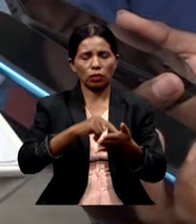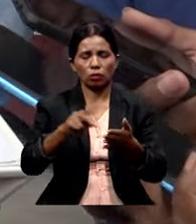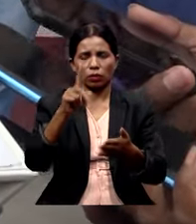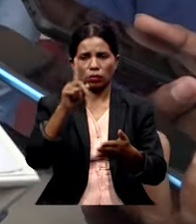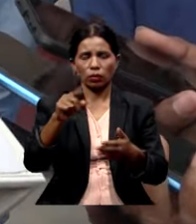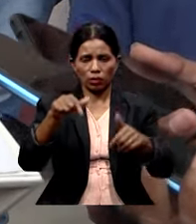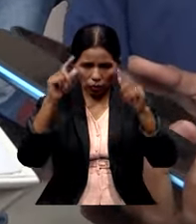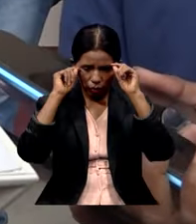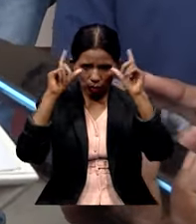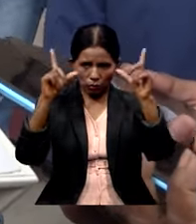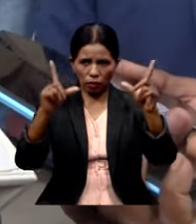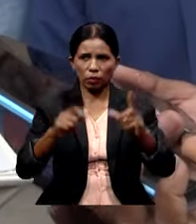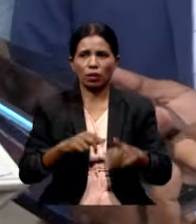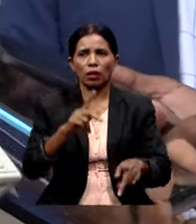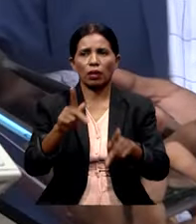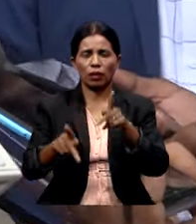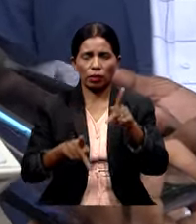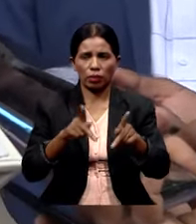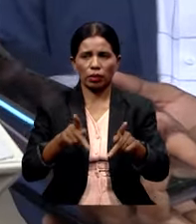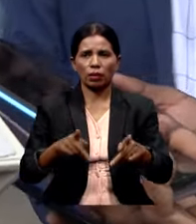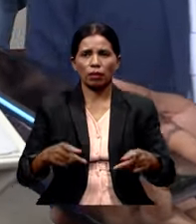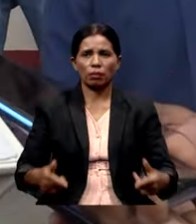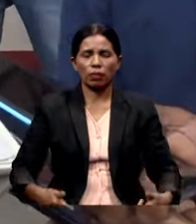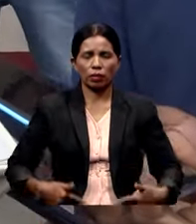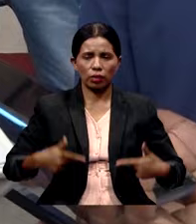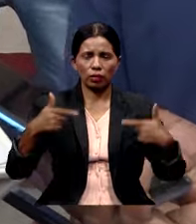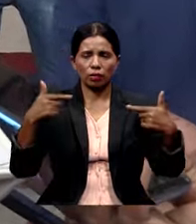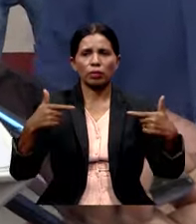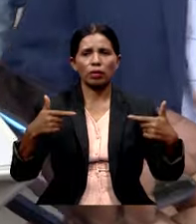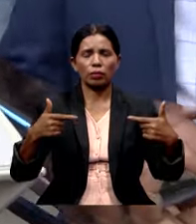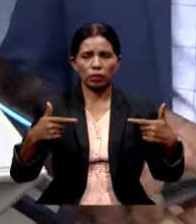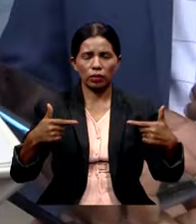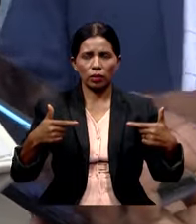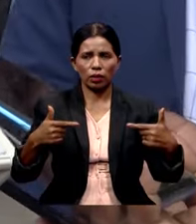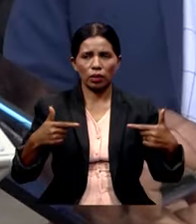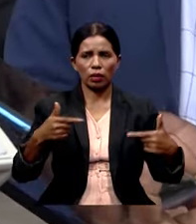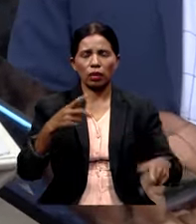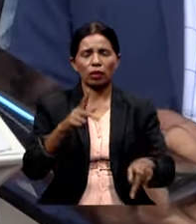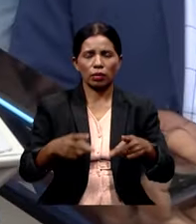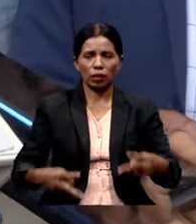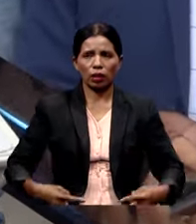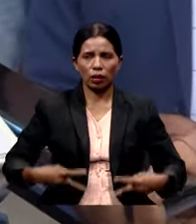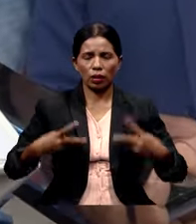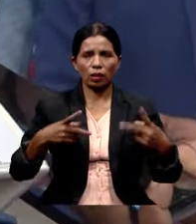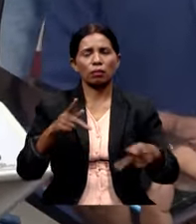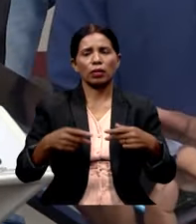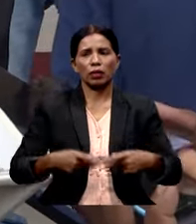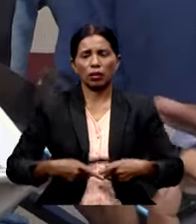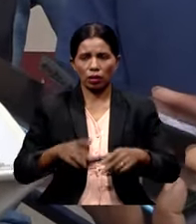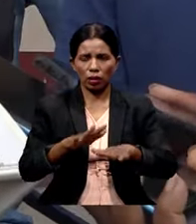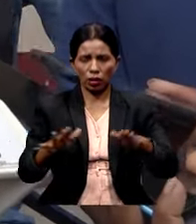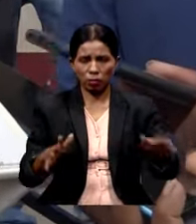Timor. Número um também é a minha vida, é a minha saúde, né? É a minha cabo, é a minha lavagem, se da